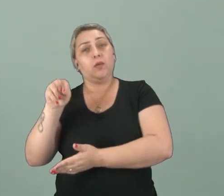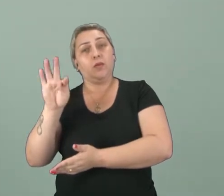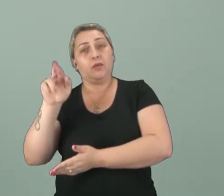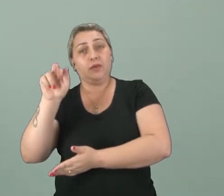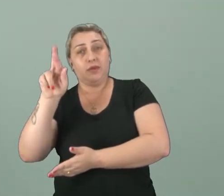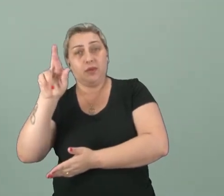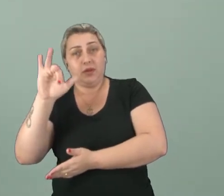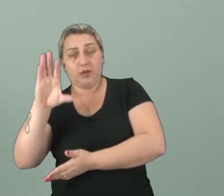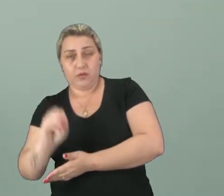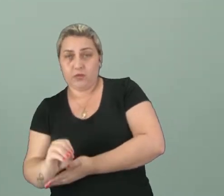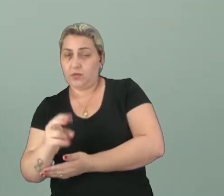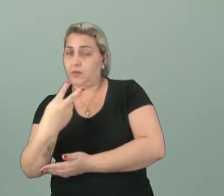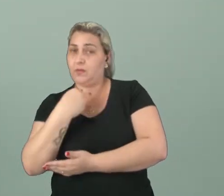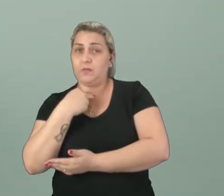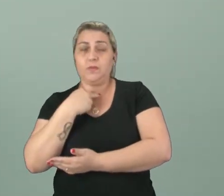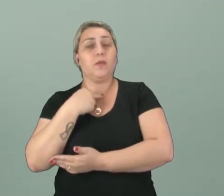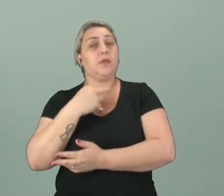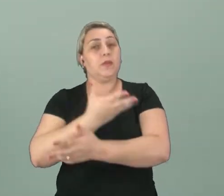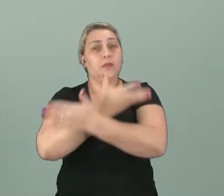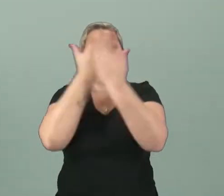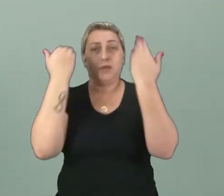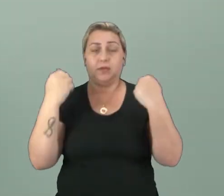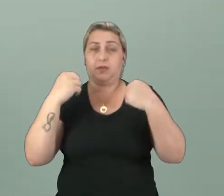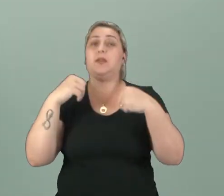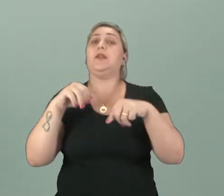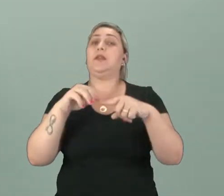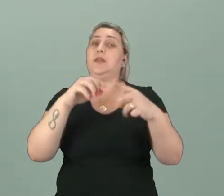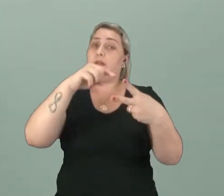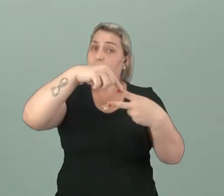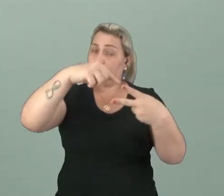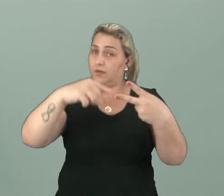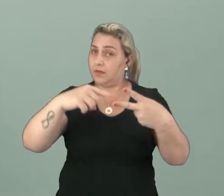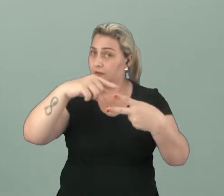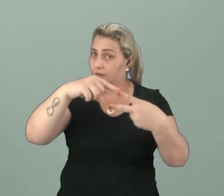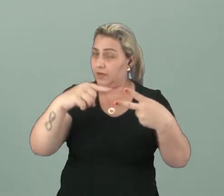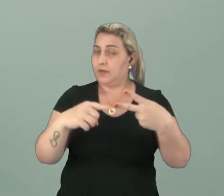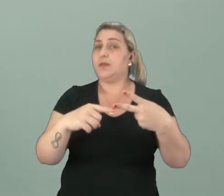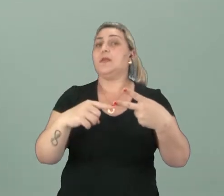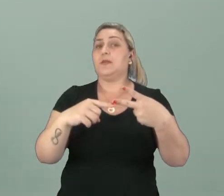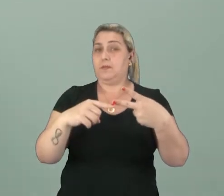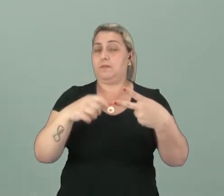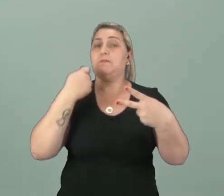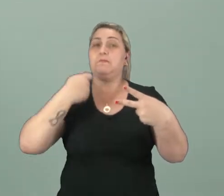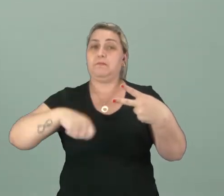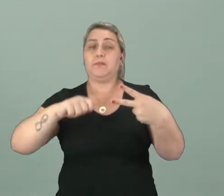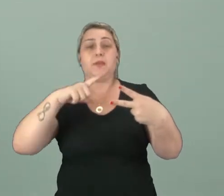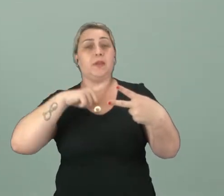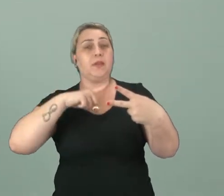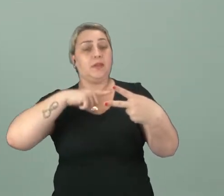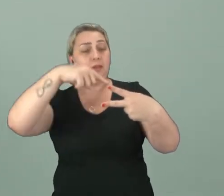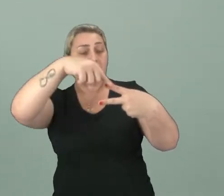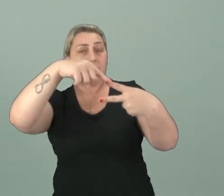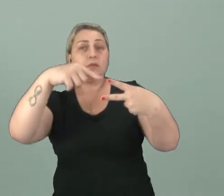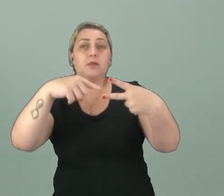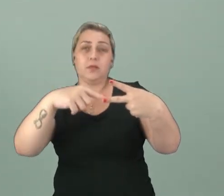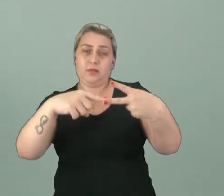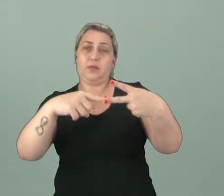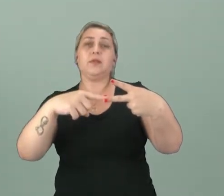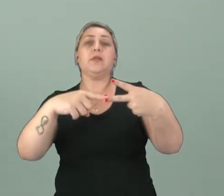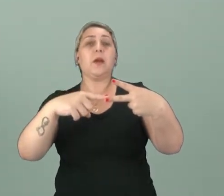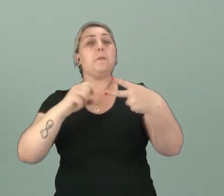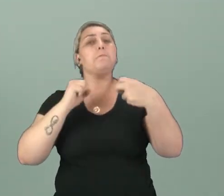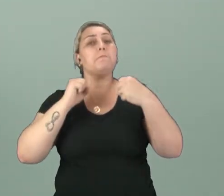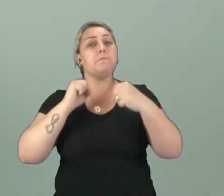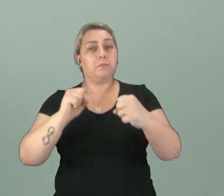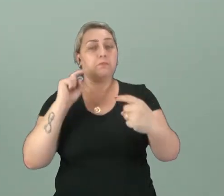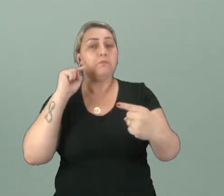pode esquecer dessa divisão, que o sistema nervoso, como ele é um sistema muito complexo, ele precisa ter essa divisão para que suas funções